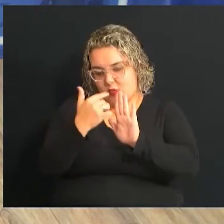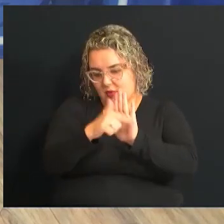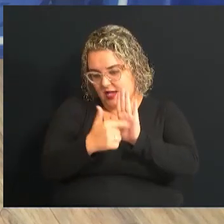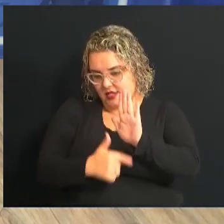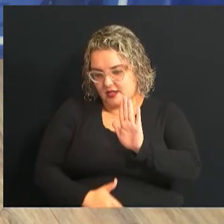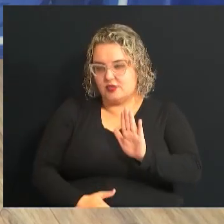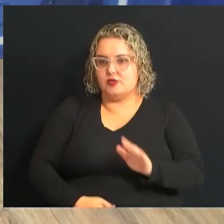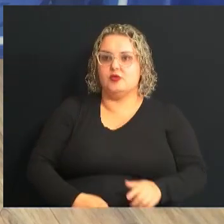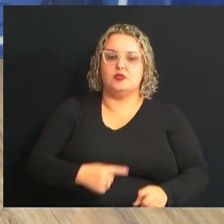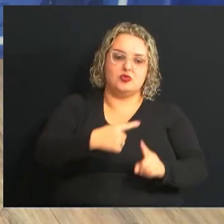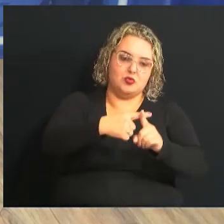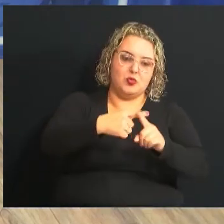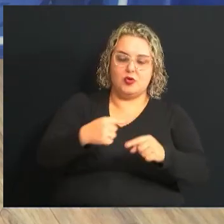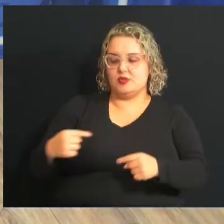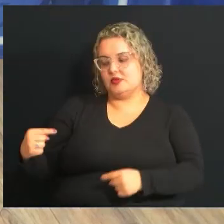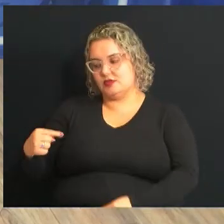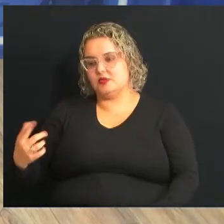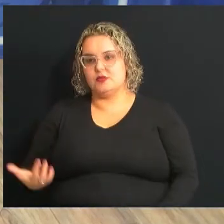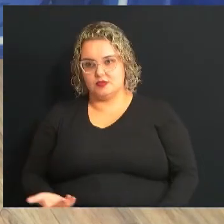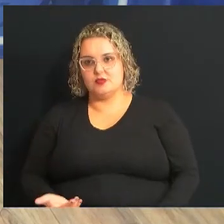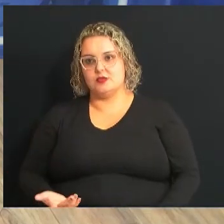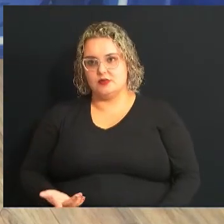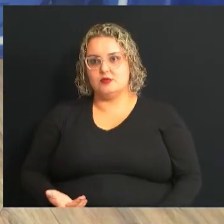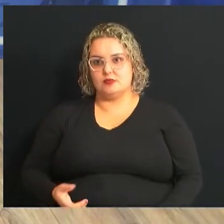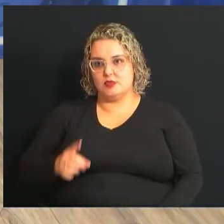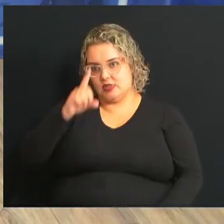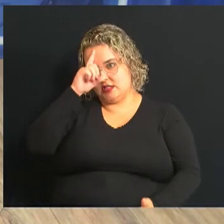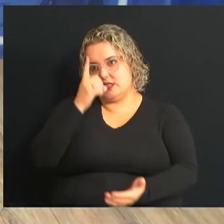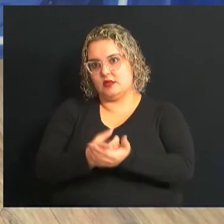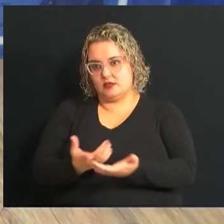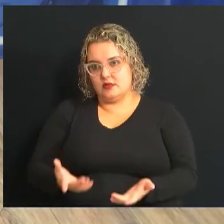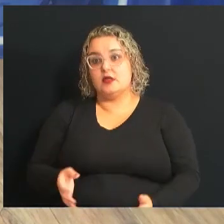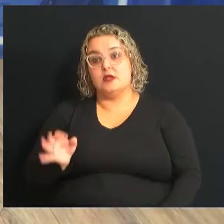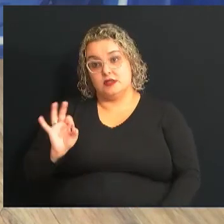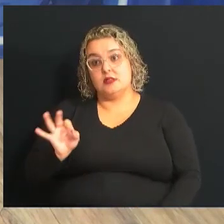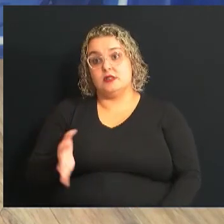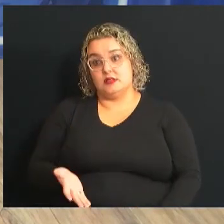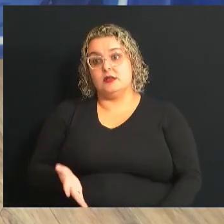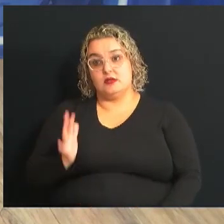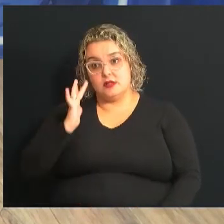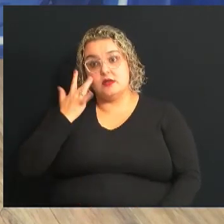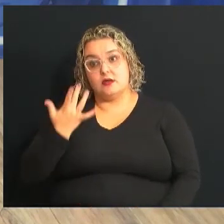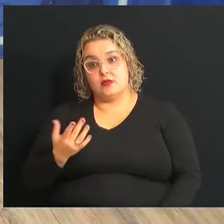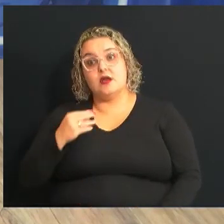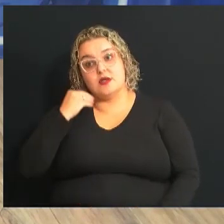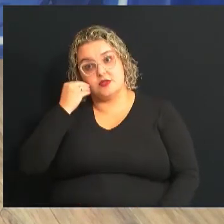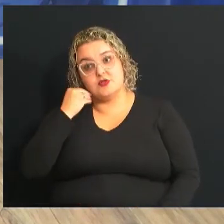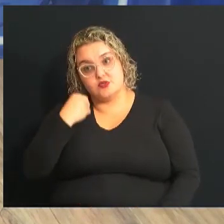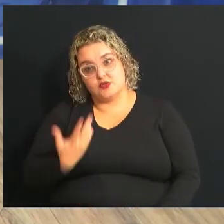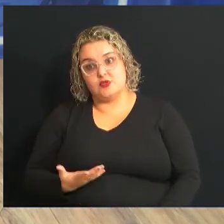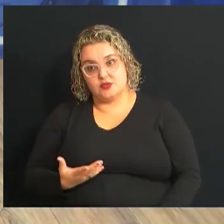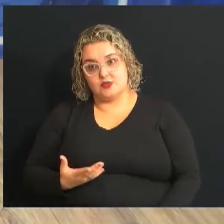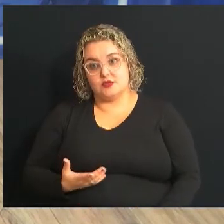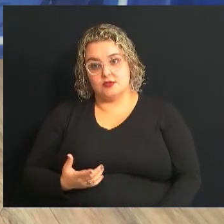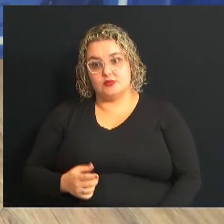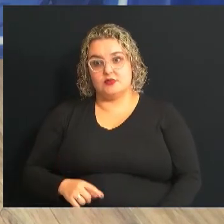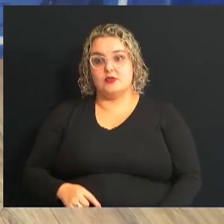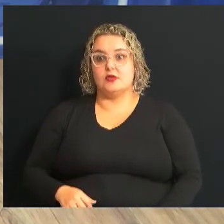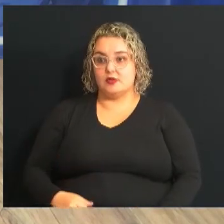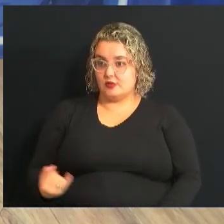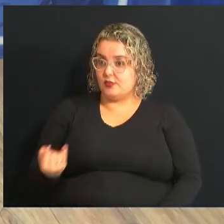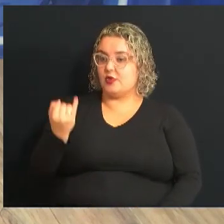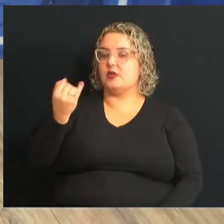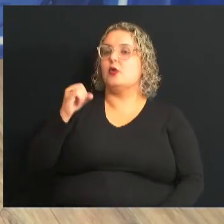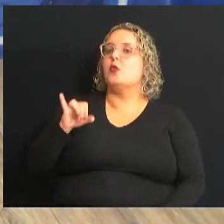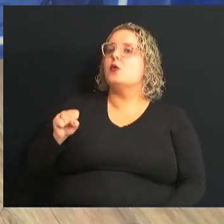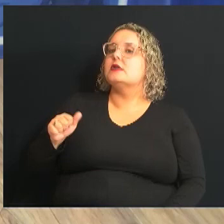balança para poder tomar essa decisão, porque sem dúvida eu acho que é uma experiência muito válida, né? Ô Isabel, e